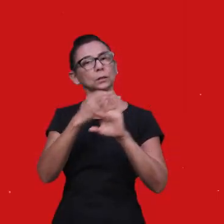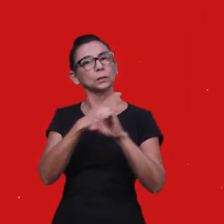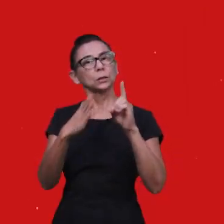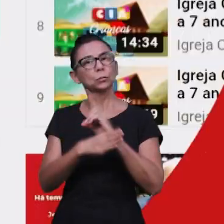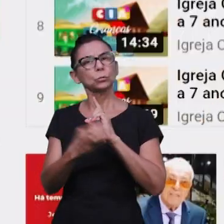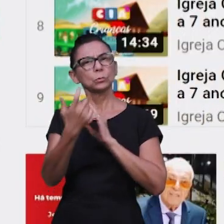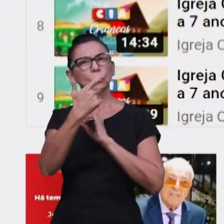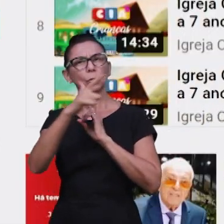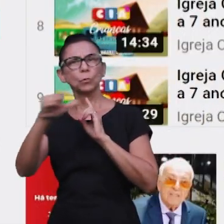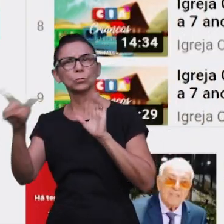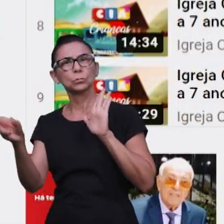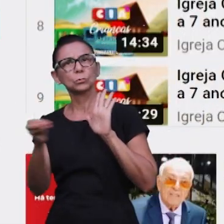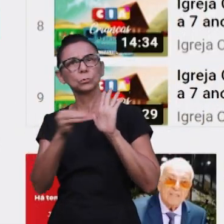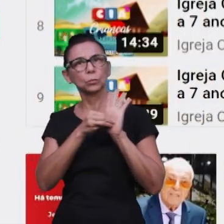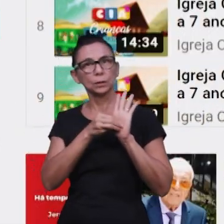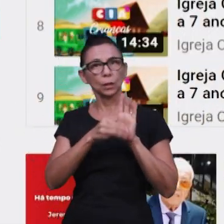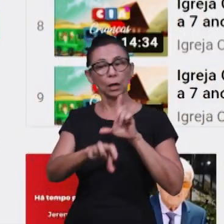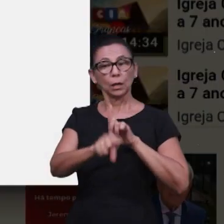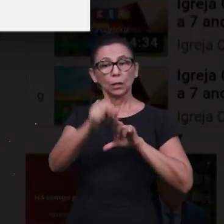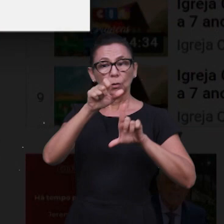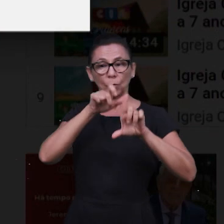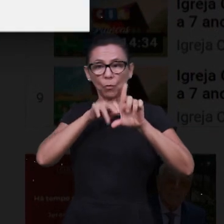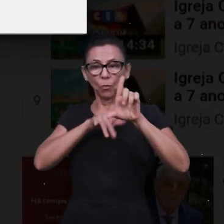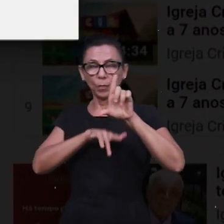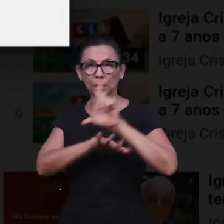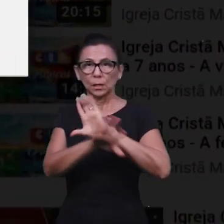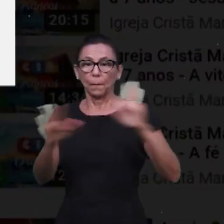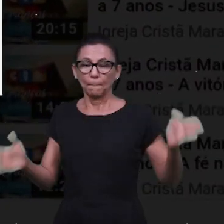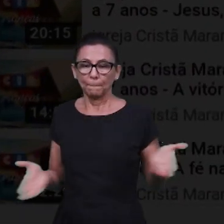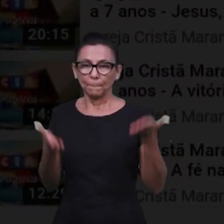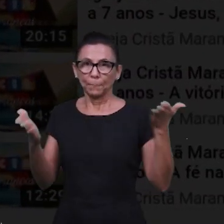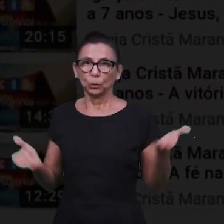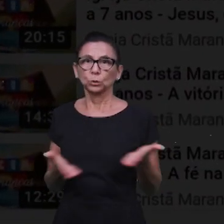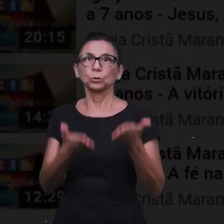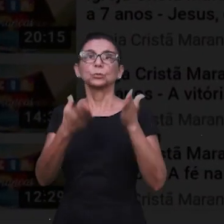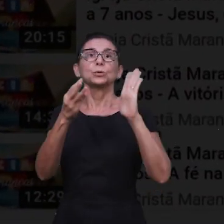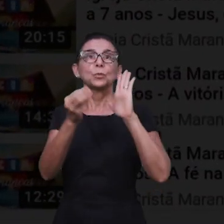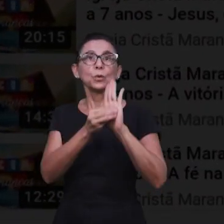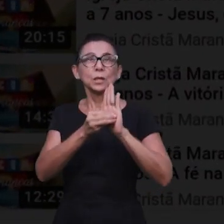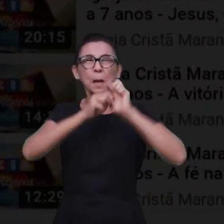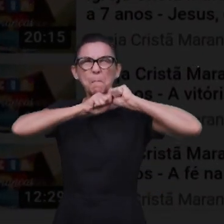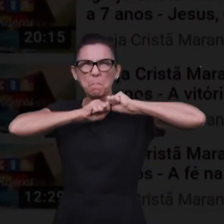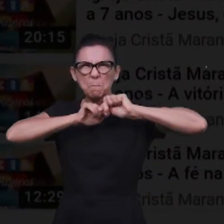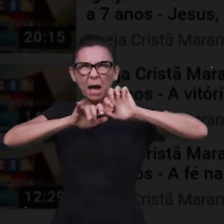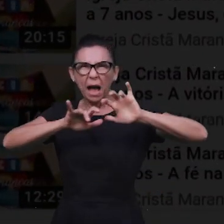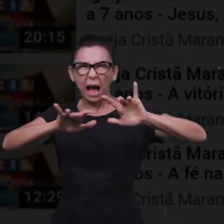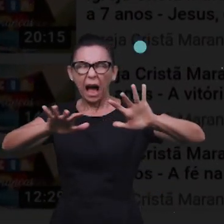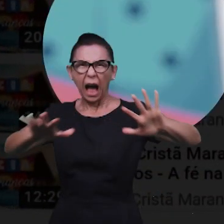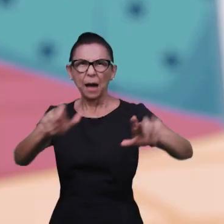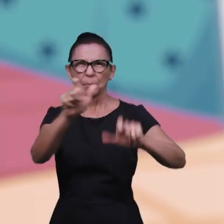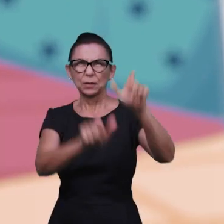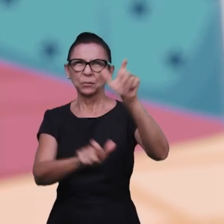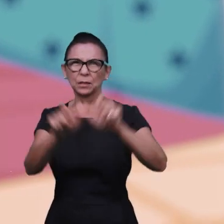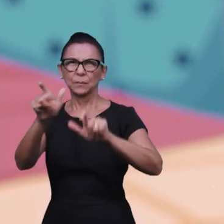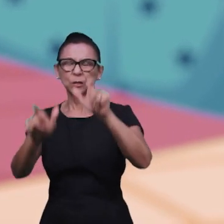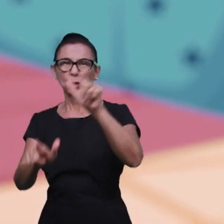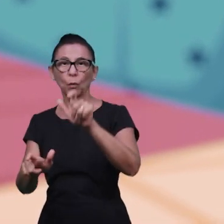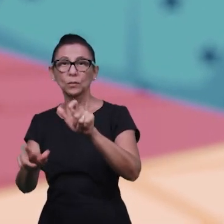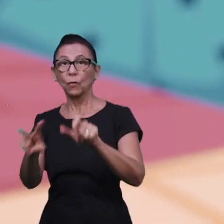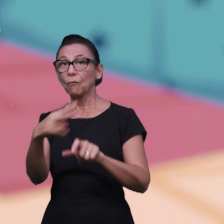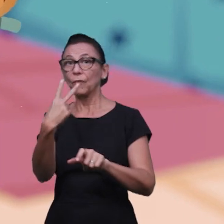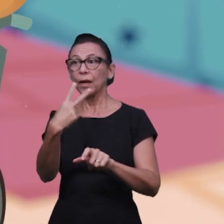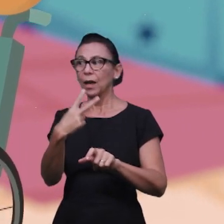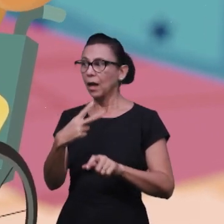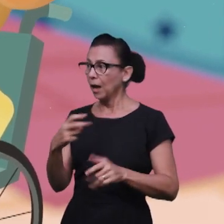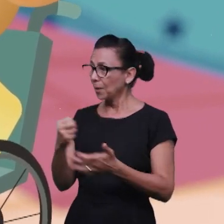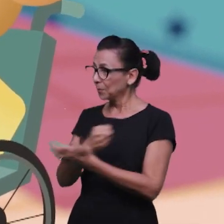Os compartilhamentos ajudam a impulsionar o conteúdo e alcançar milhares de vidas. Puxa, vou dar o